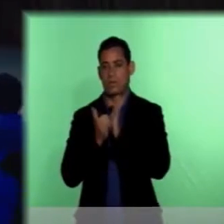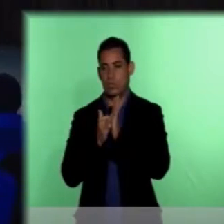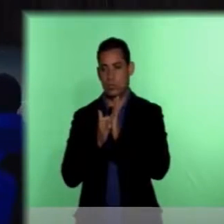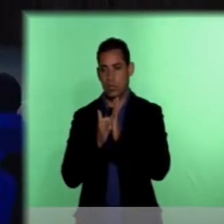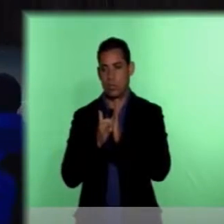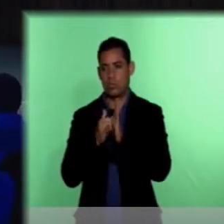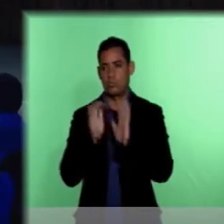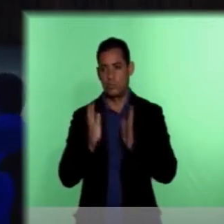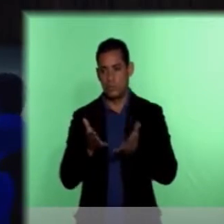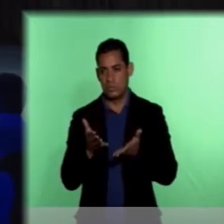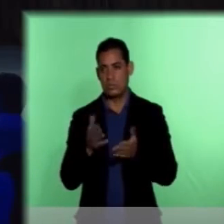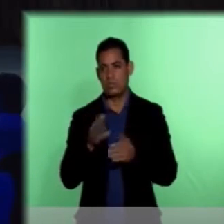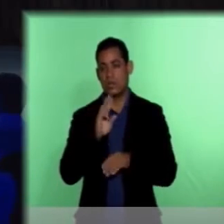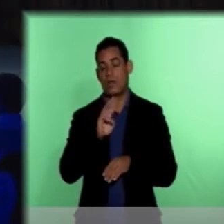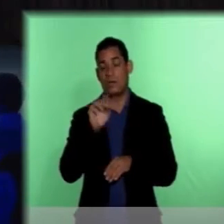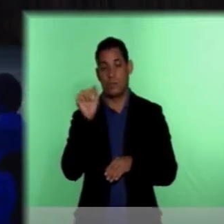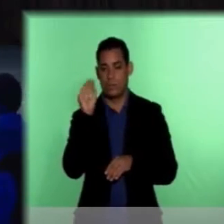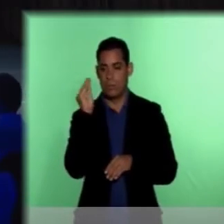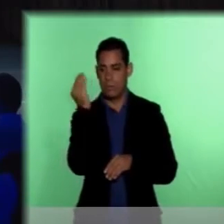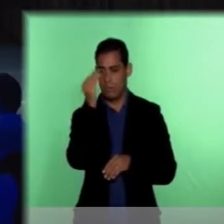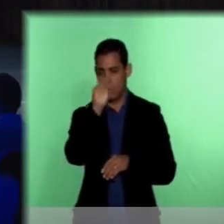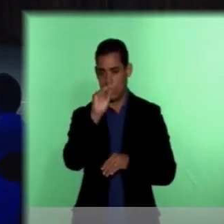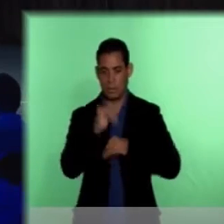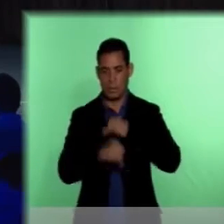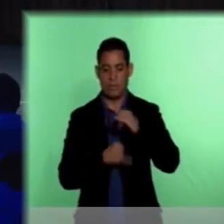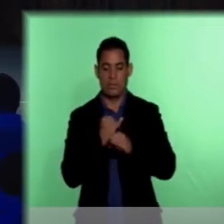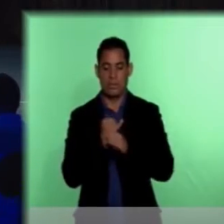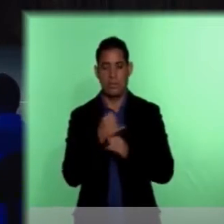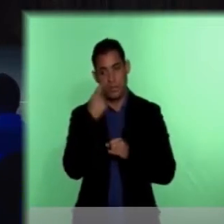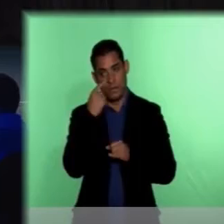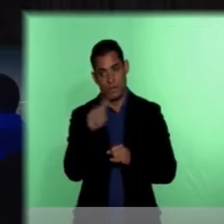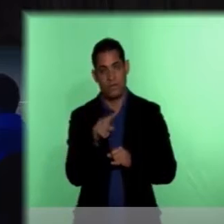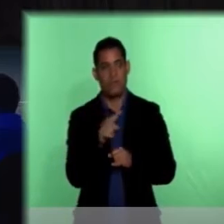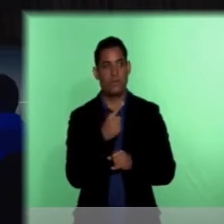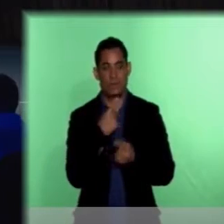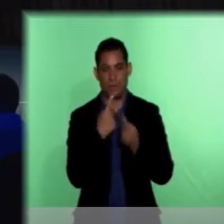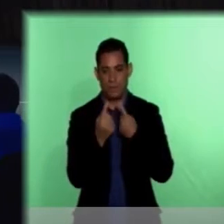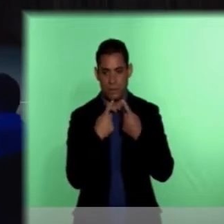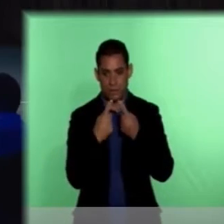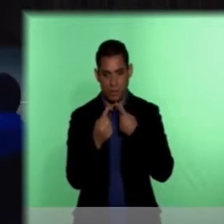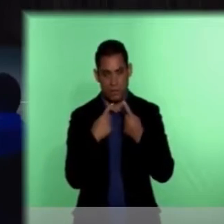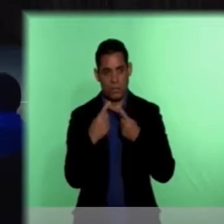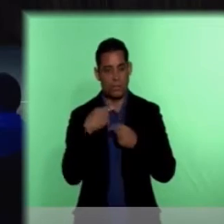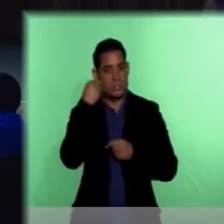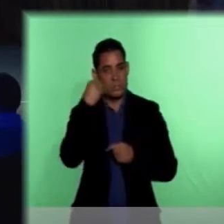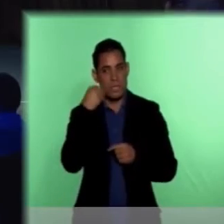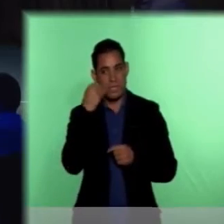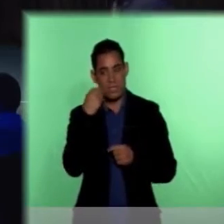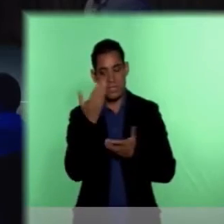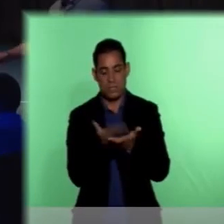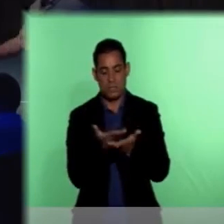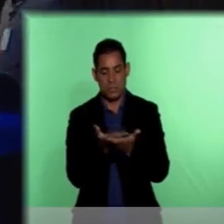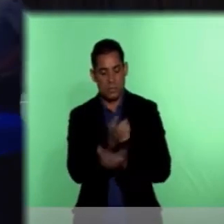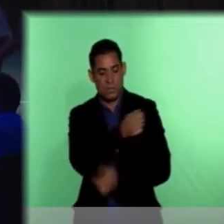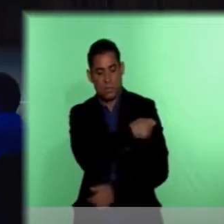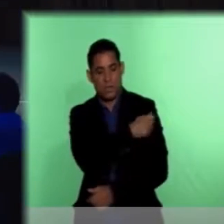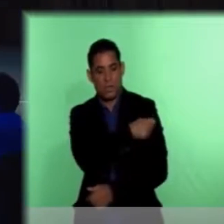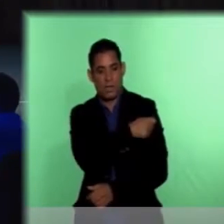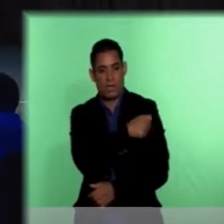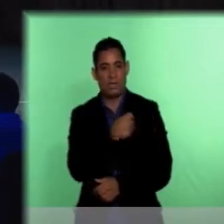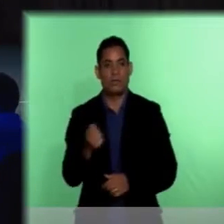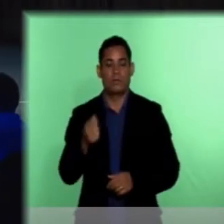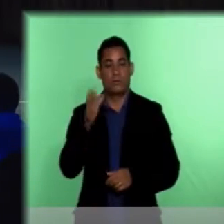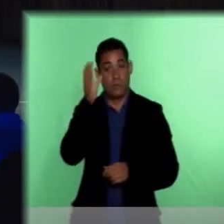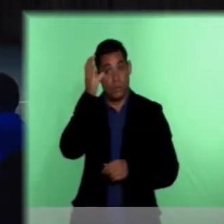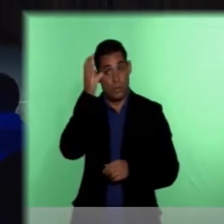Campanha Nacional pelo Direito à Educação, inclusive vai ver um relato de uma estudante sul-coreana. A Coreia do Sul tem sido tratada ao longo dos anos como o